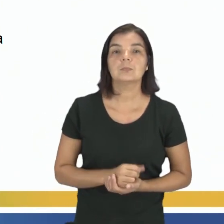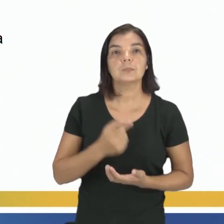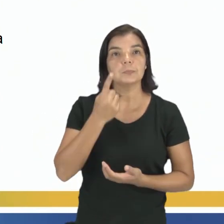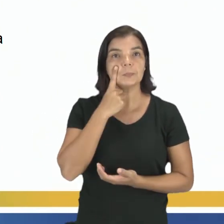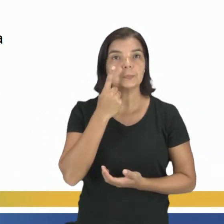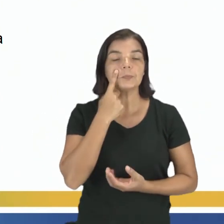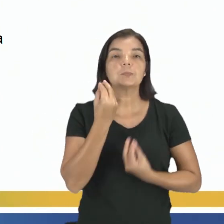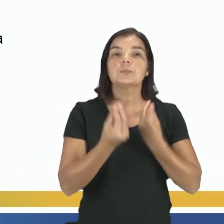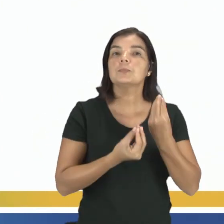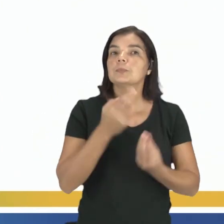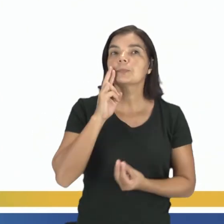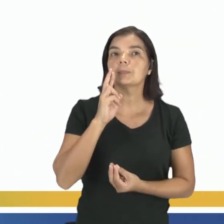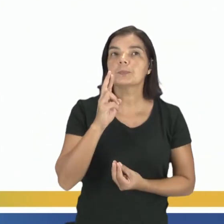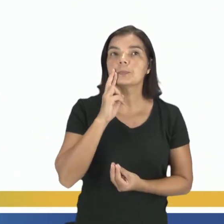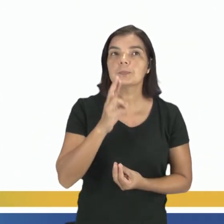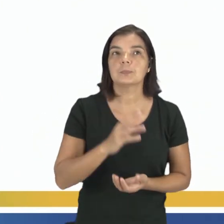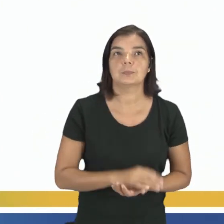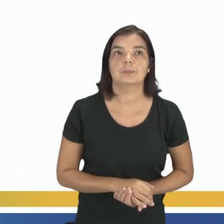olha só,